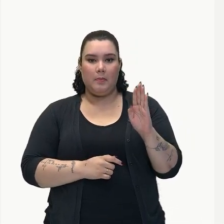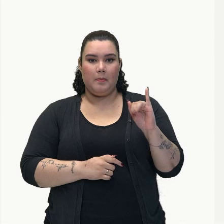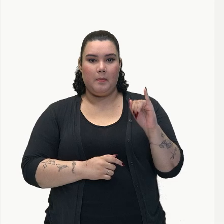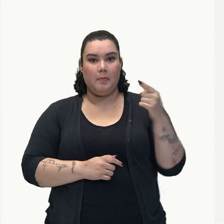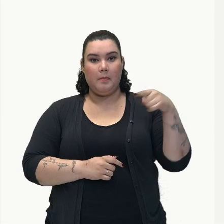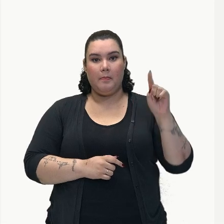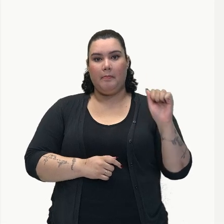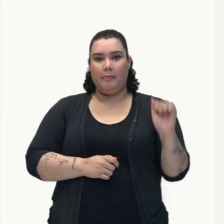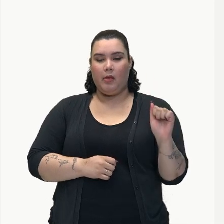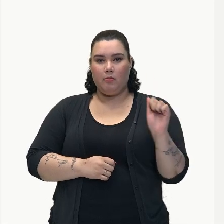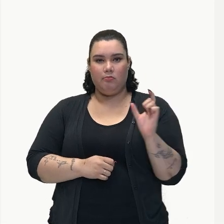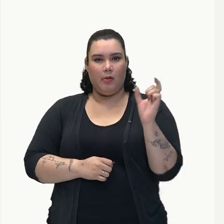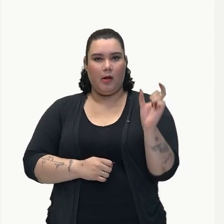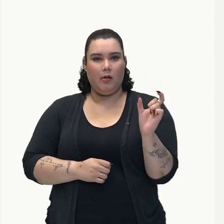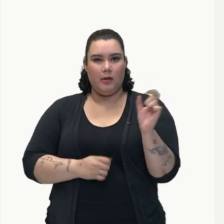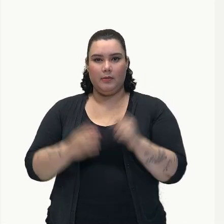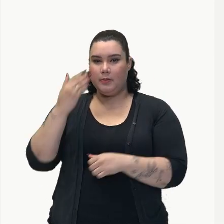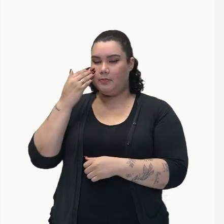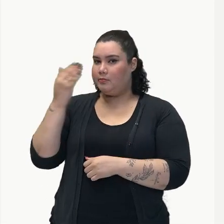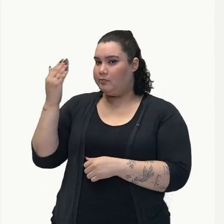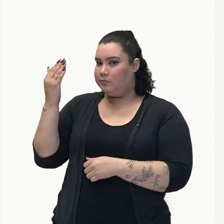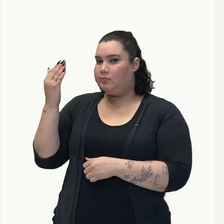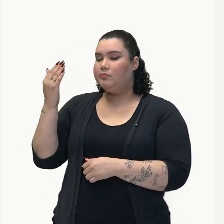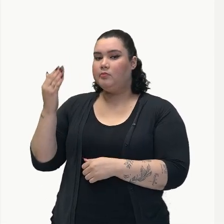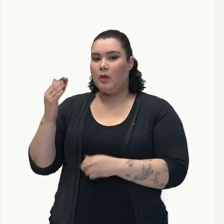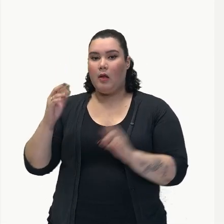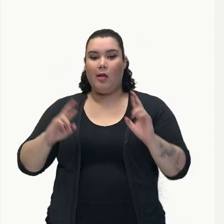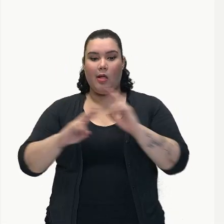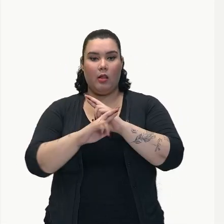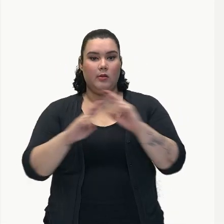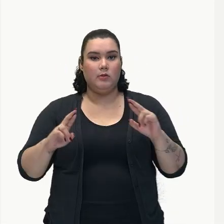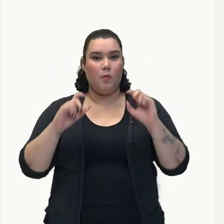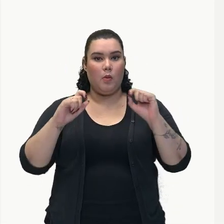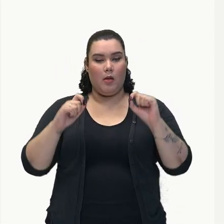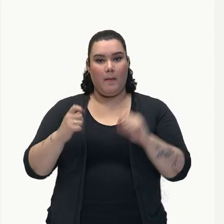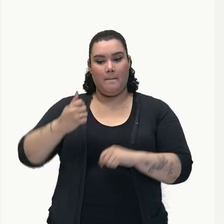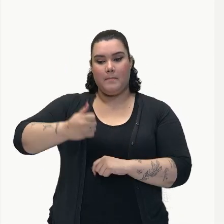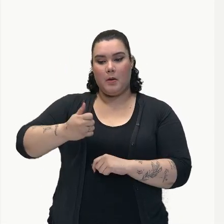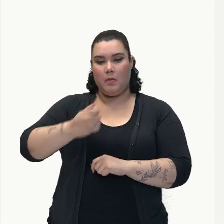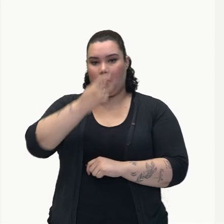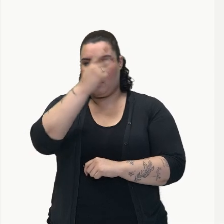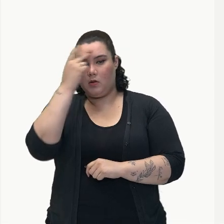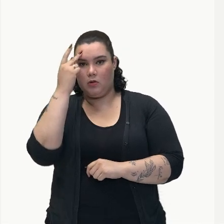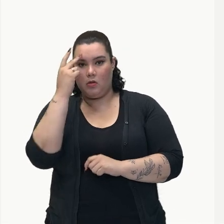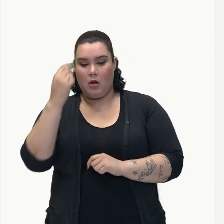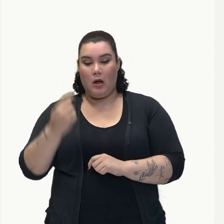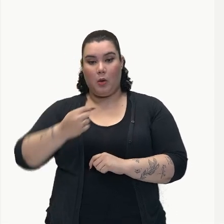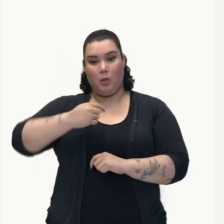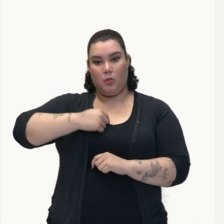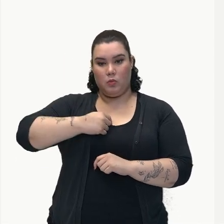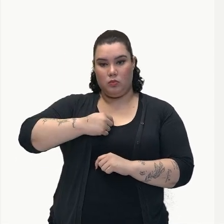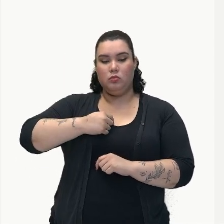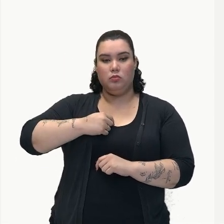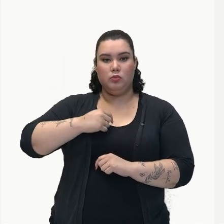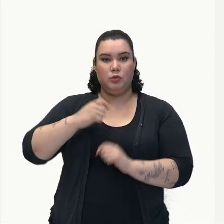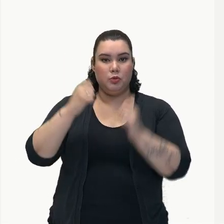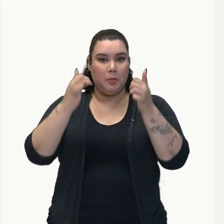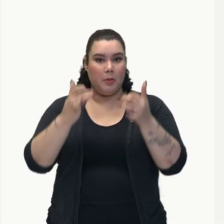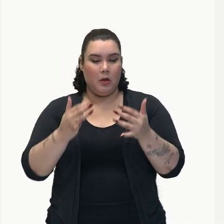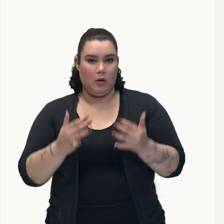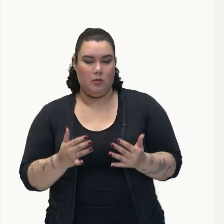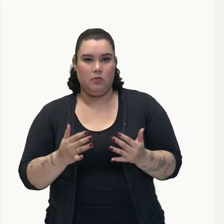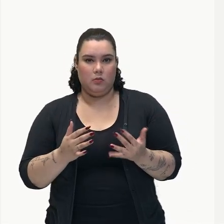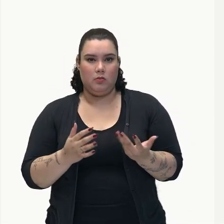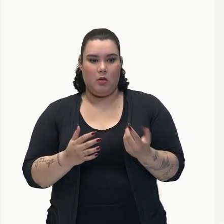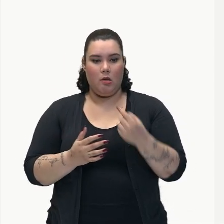recebia, né? Que pode estar relacionado à primeira pessoa, eu, que estou contando o fato, como